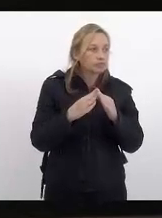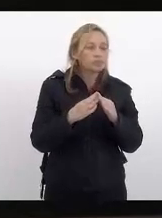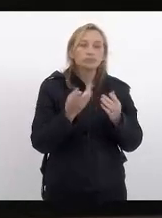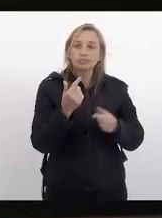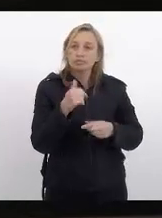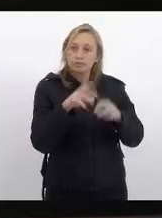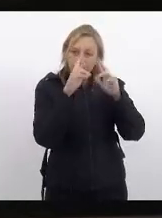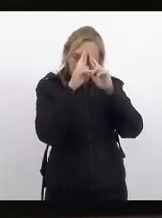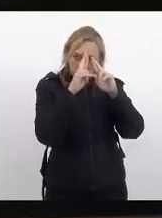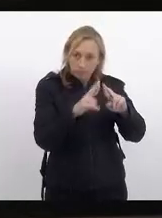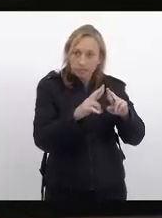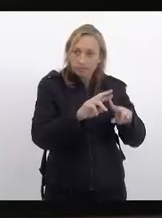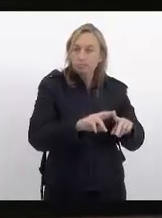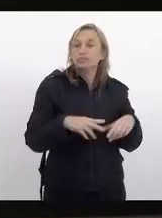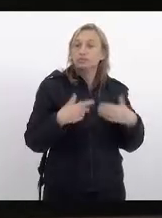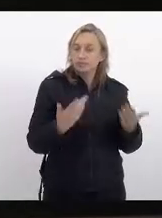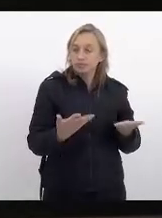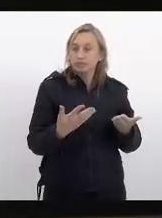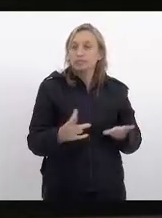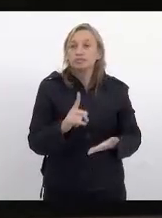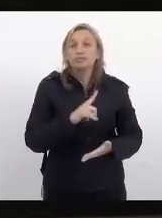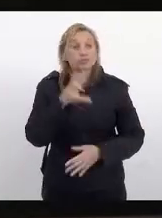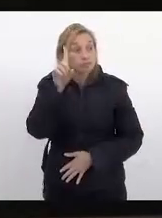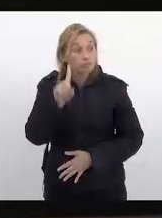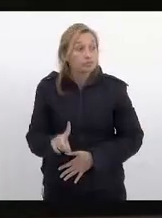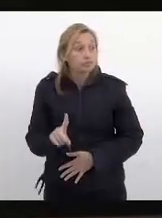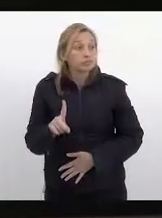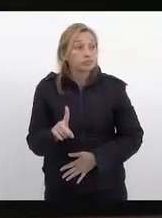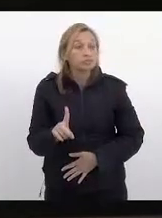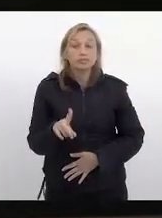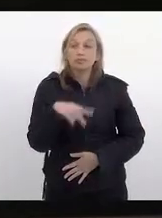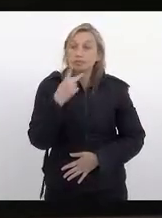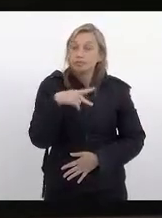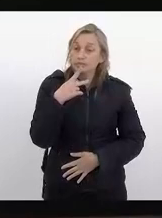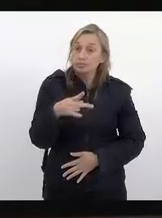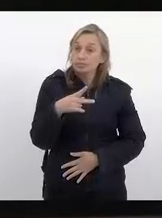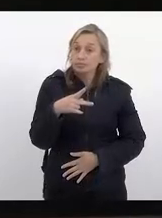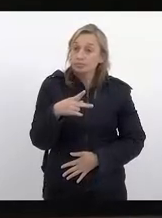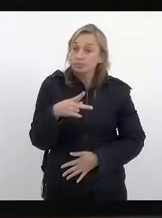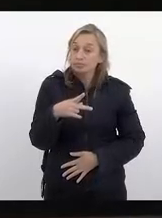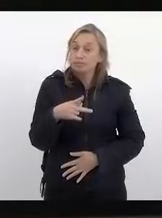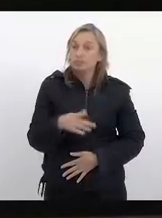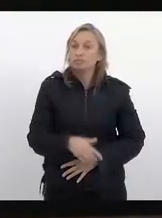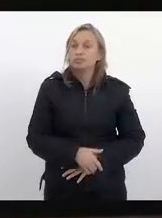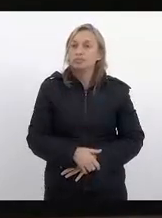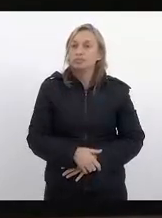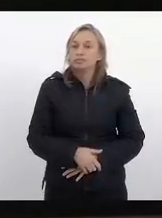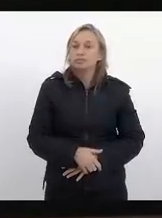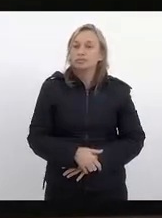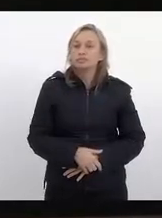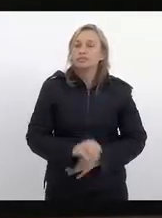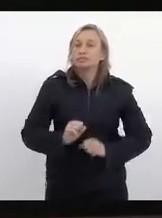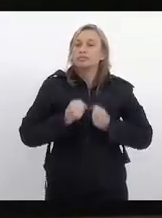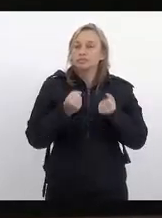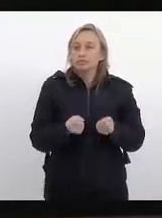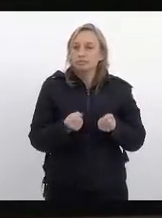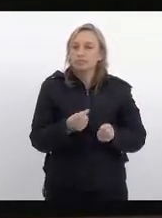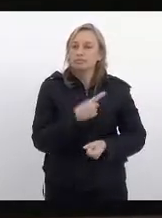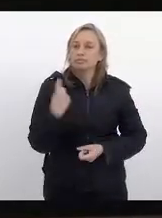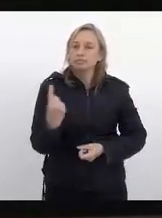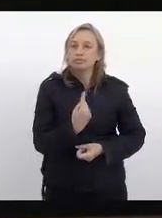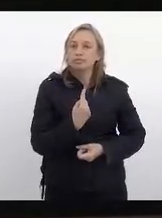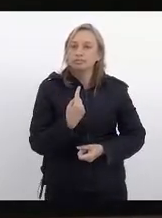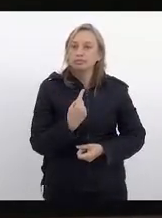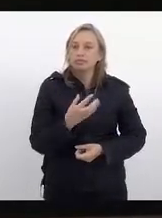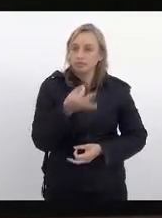ter o respeito muito né Nós temos o direito de falar de falar de defender as nossas o